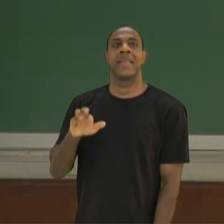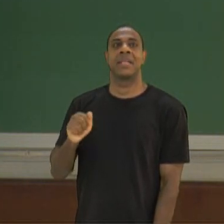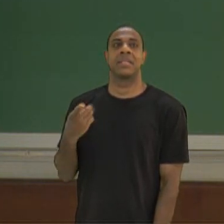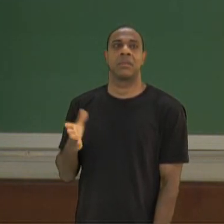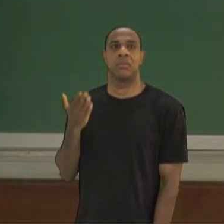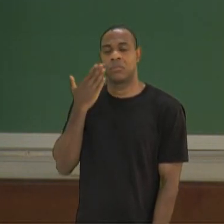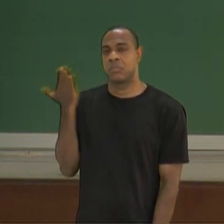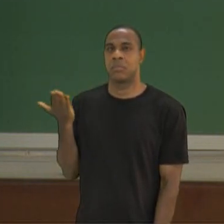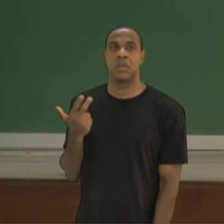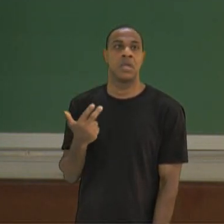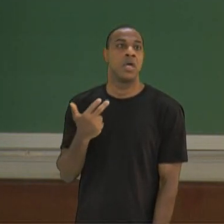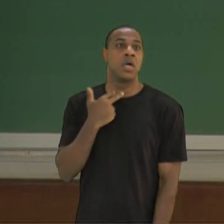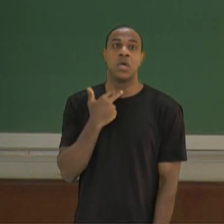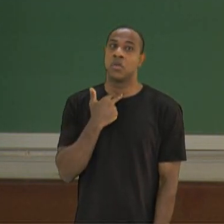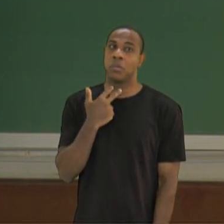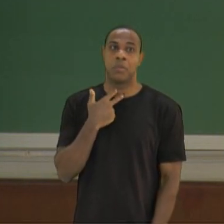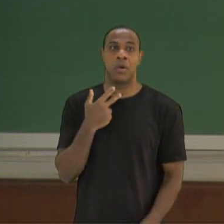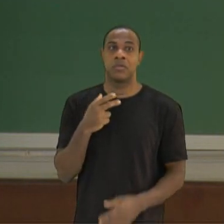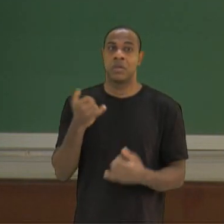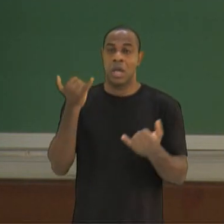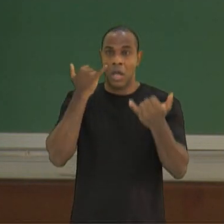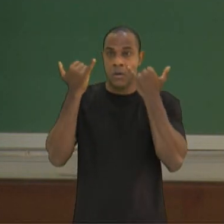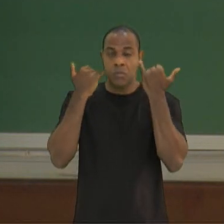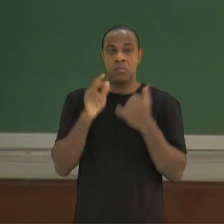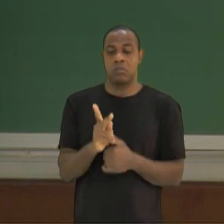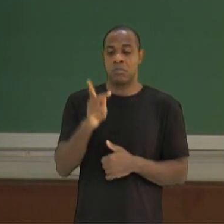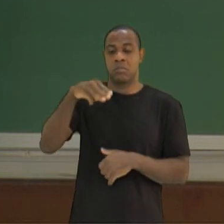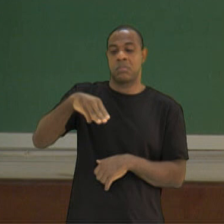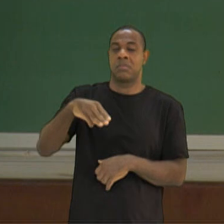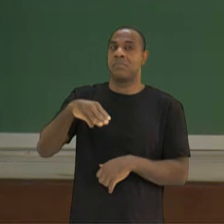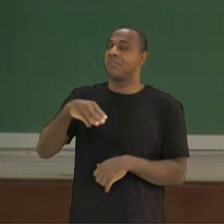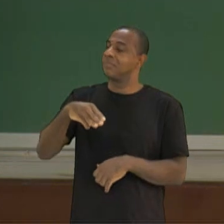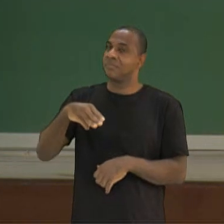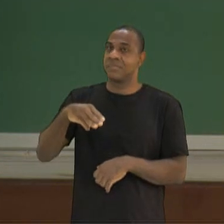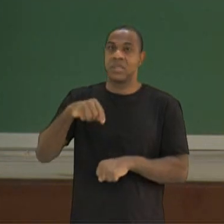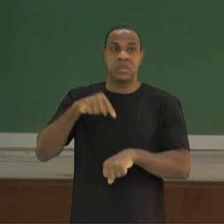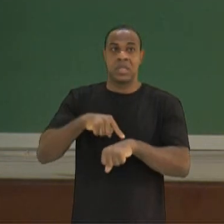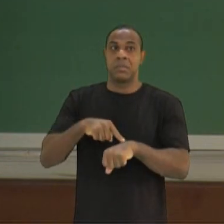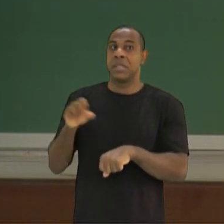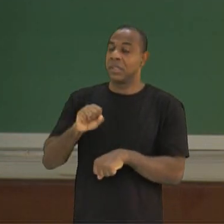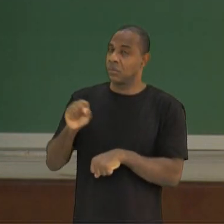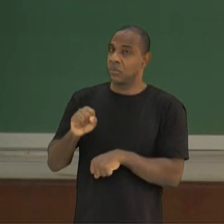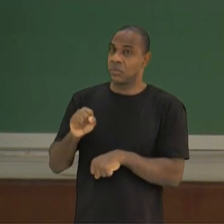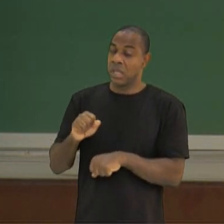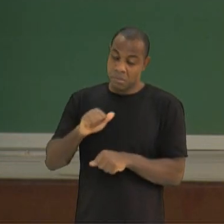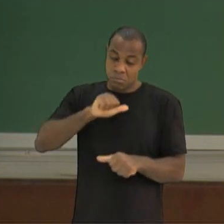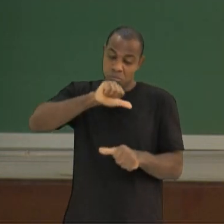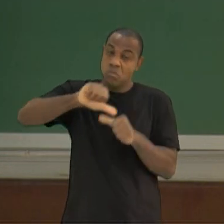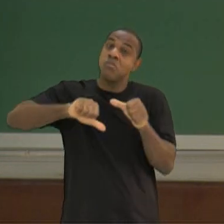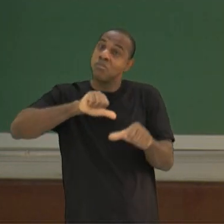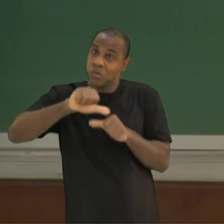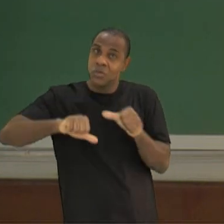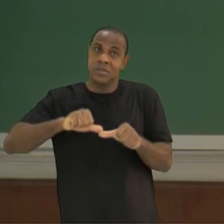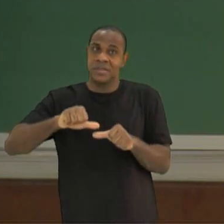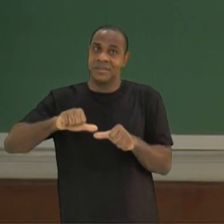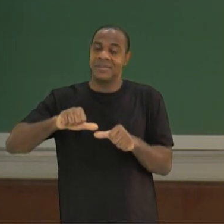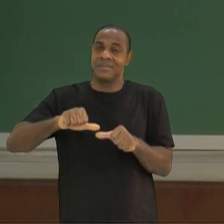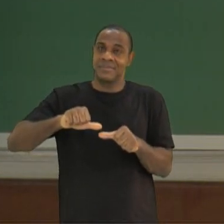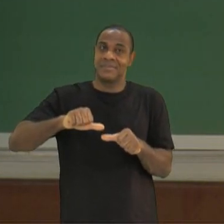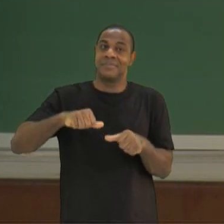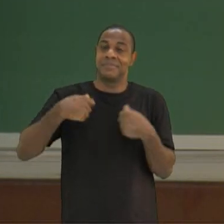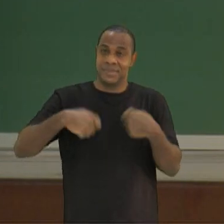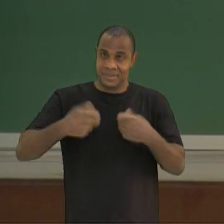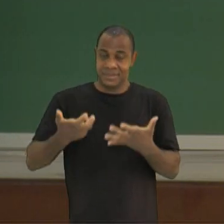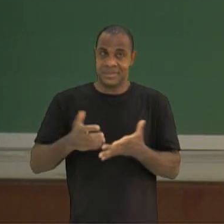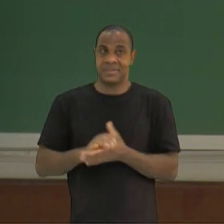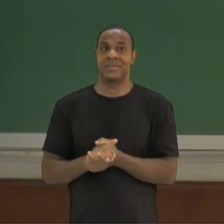não pode usar esse dado em quilômetro por hora e o tempo em segundos, né? Então, transforme aí de quilômetro por hora